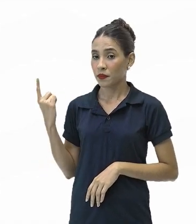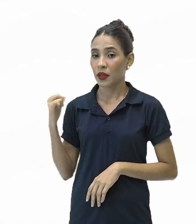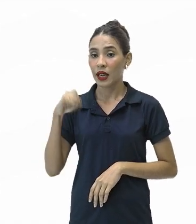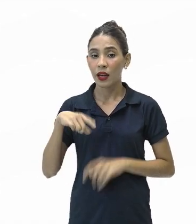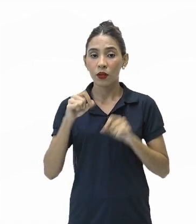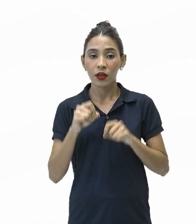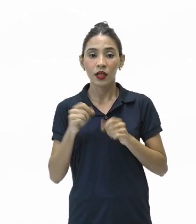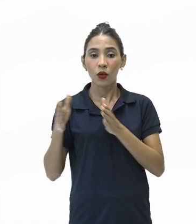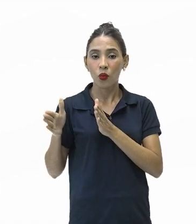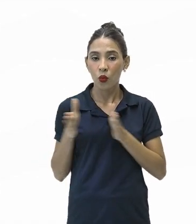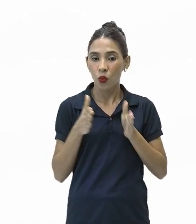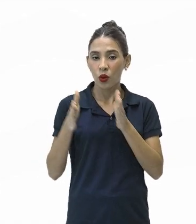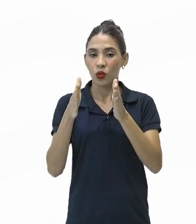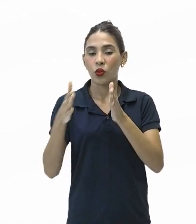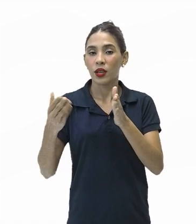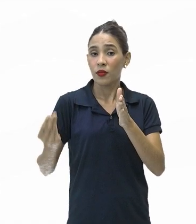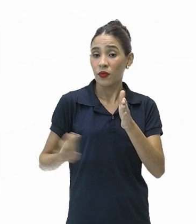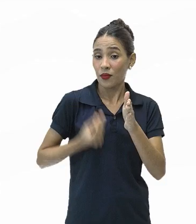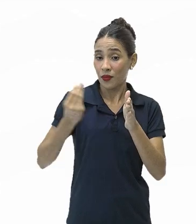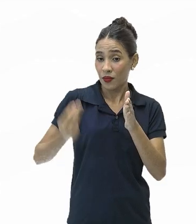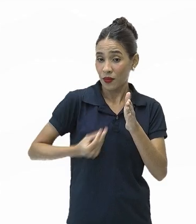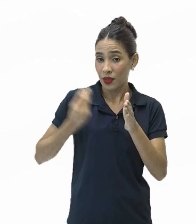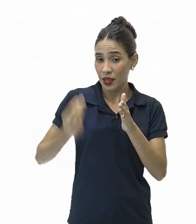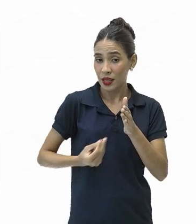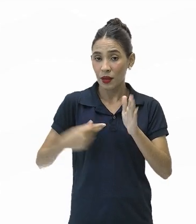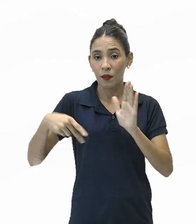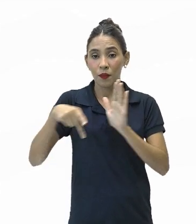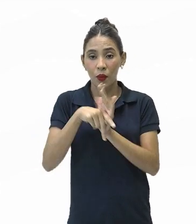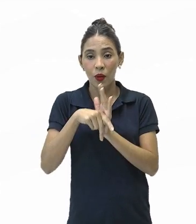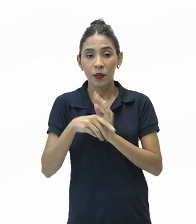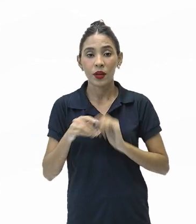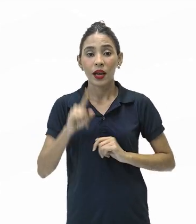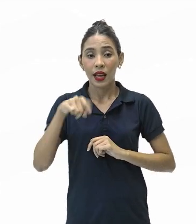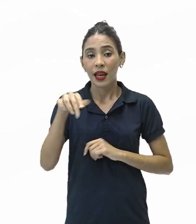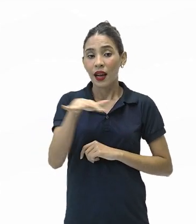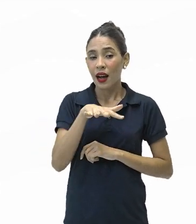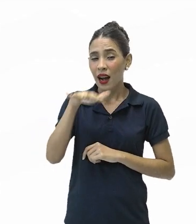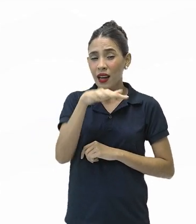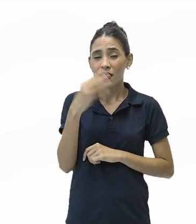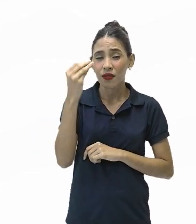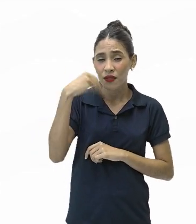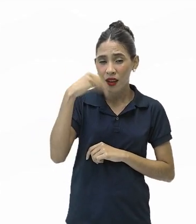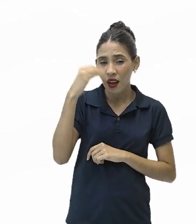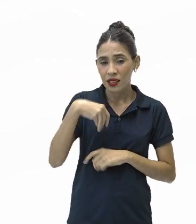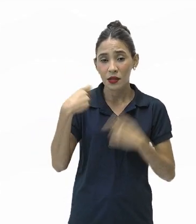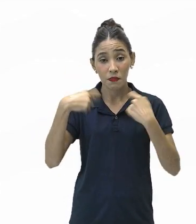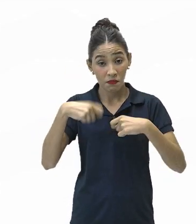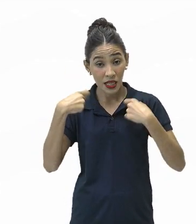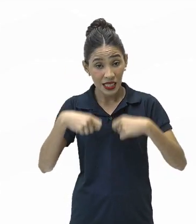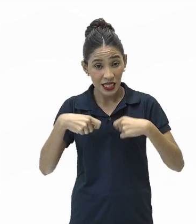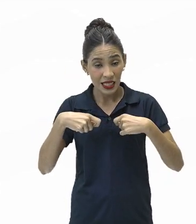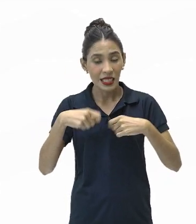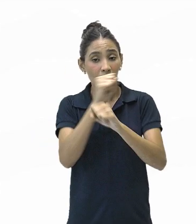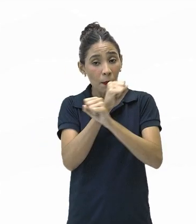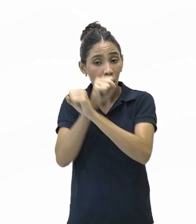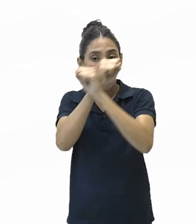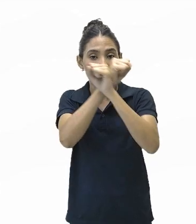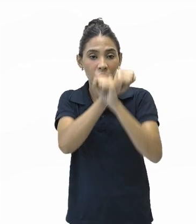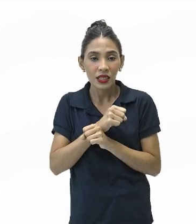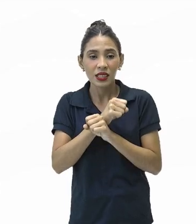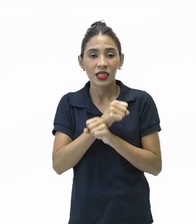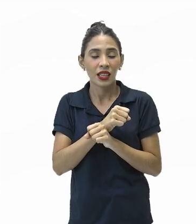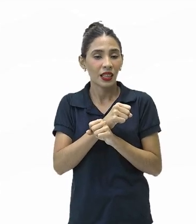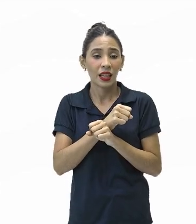os corredores de vida, né, da propriedade. São áreas frágeis que devem ser protegidas